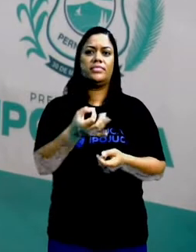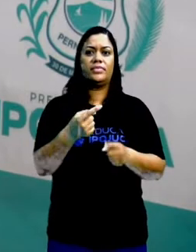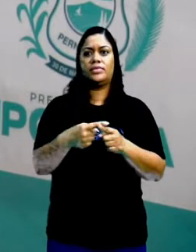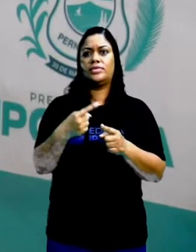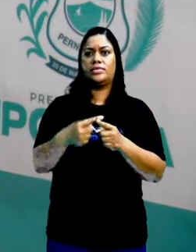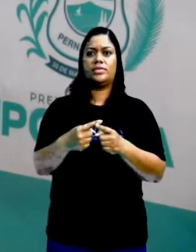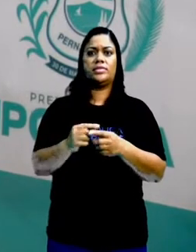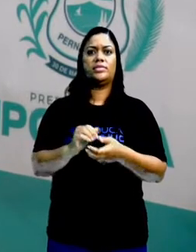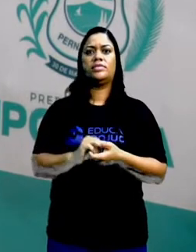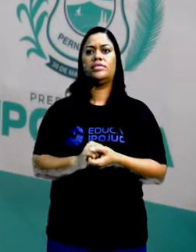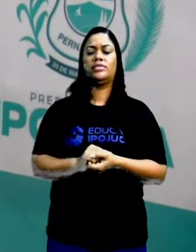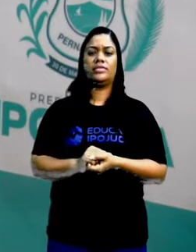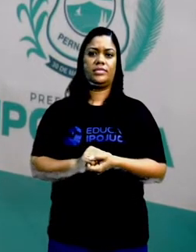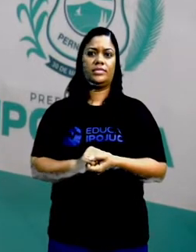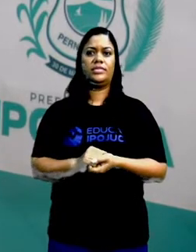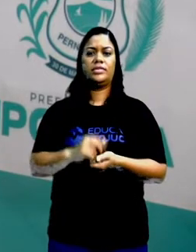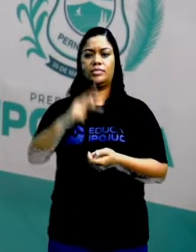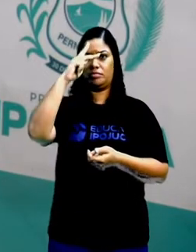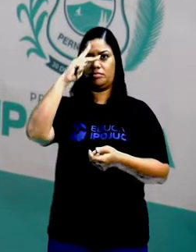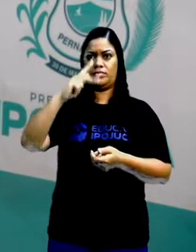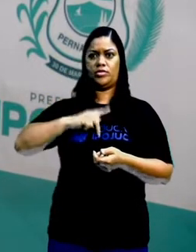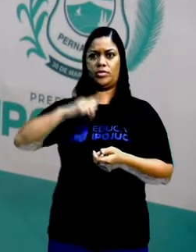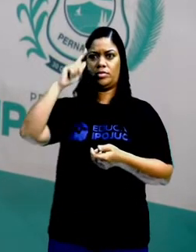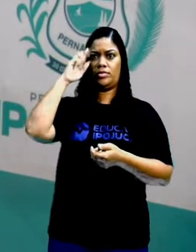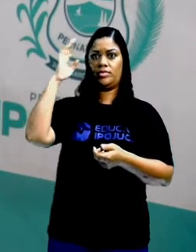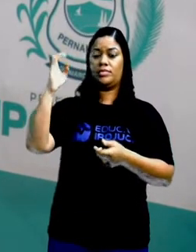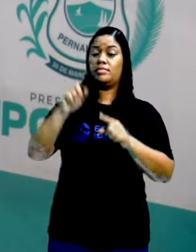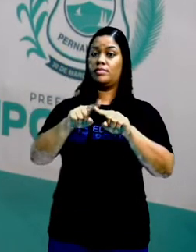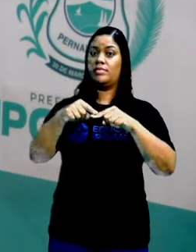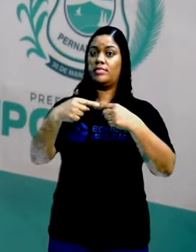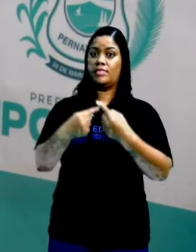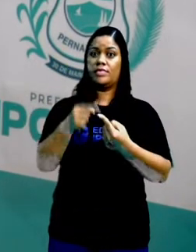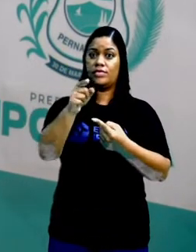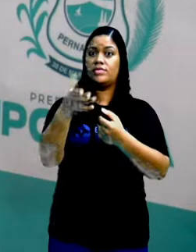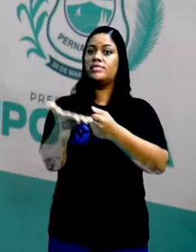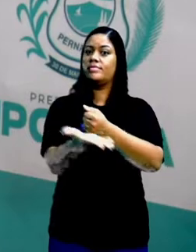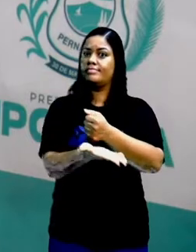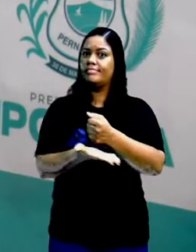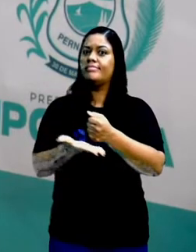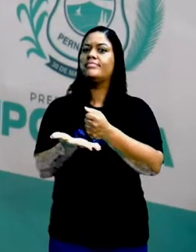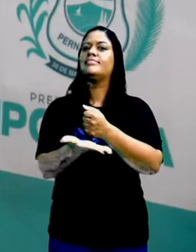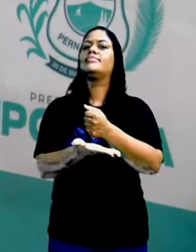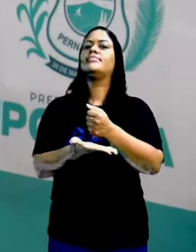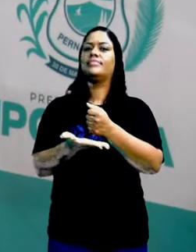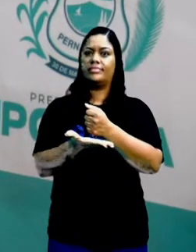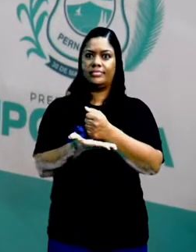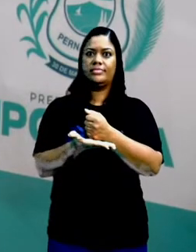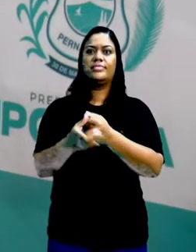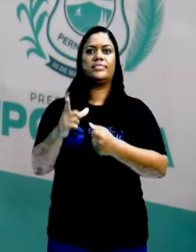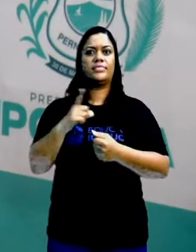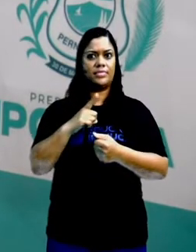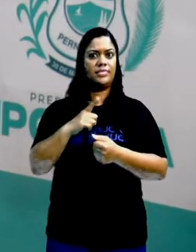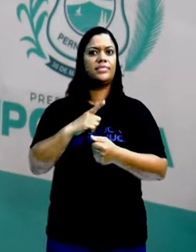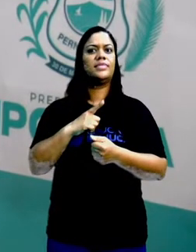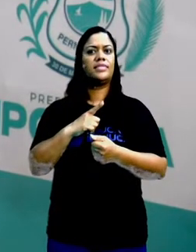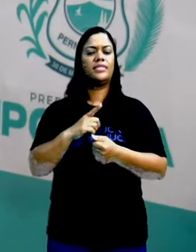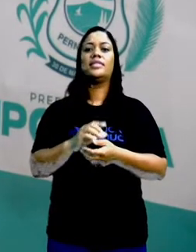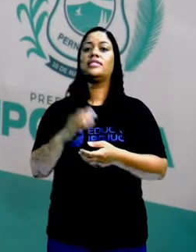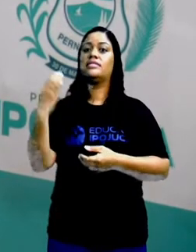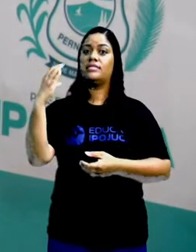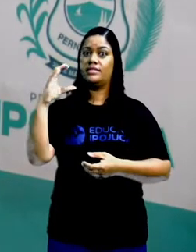por conta das suas convicções Mas você tem que ter embasamento tem que ter respaldo